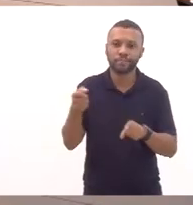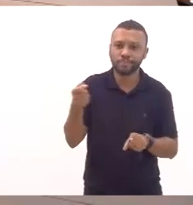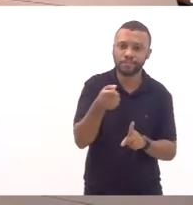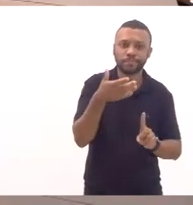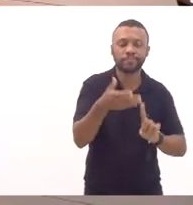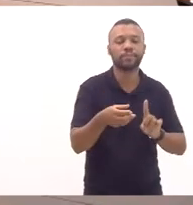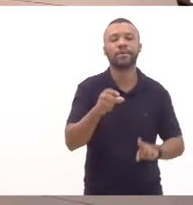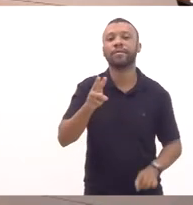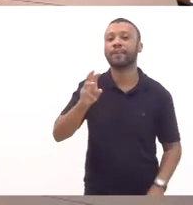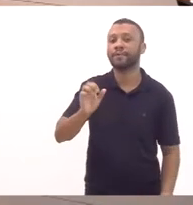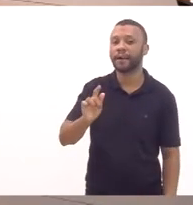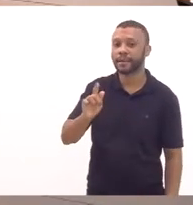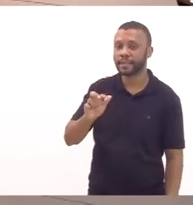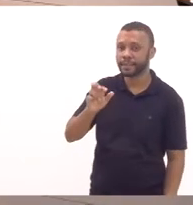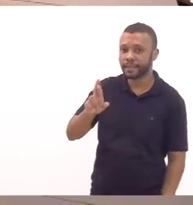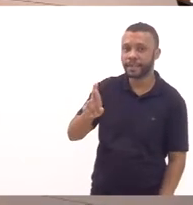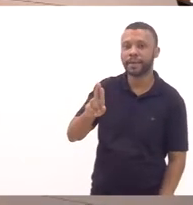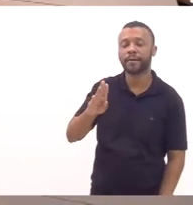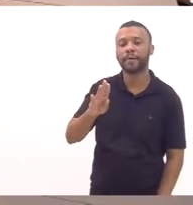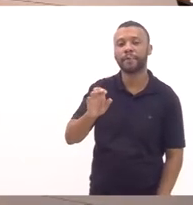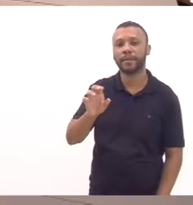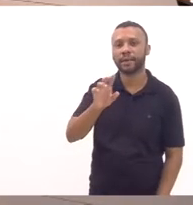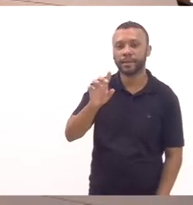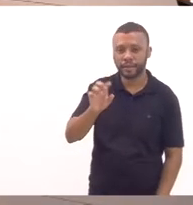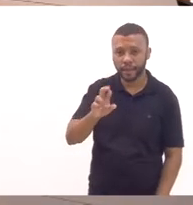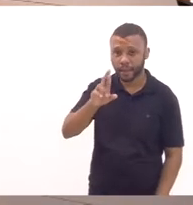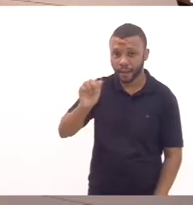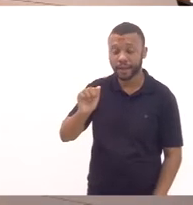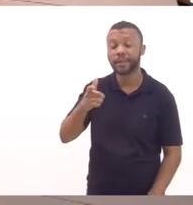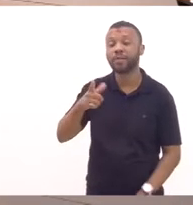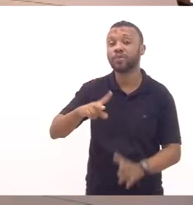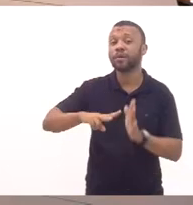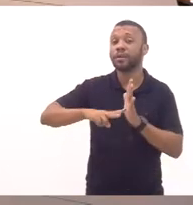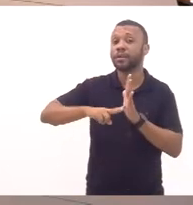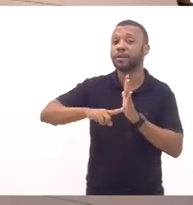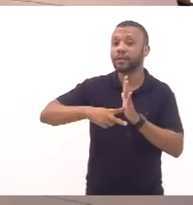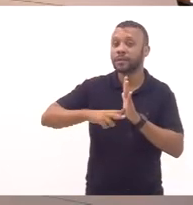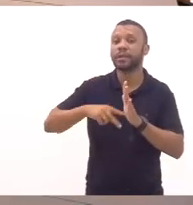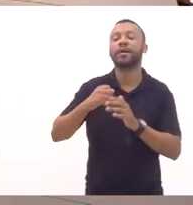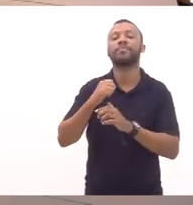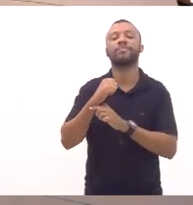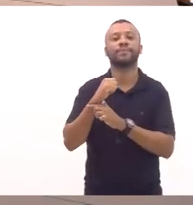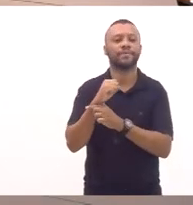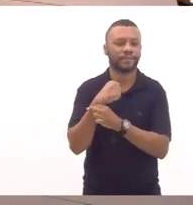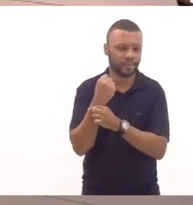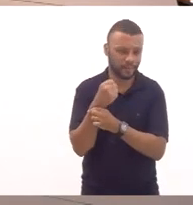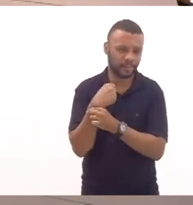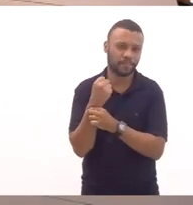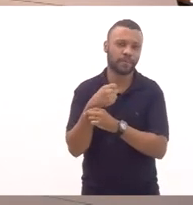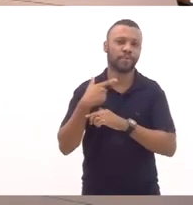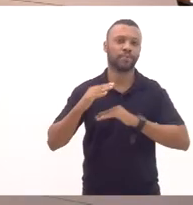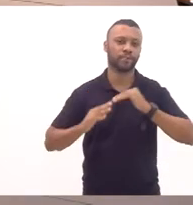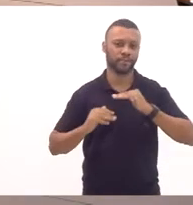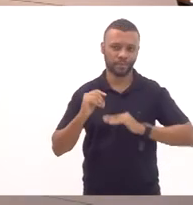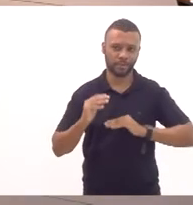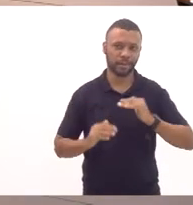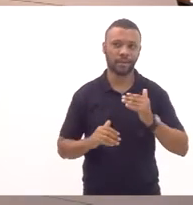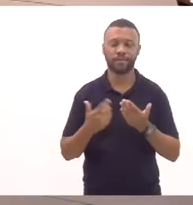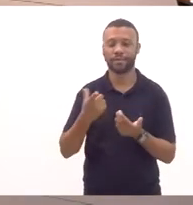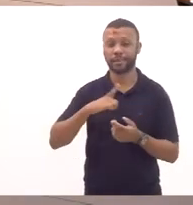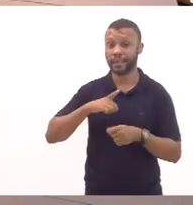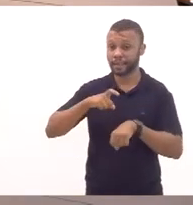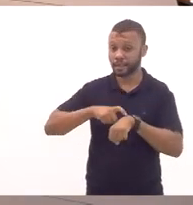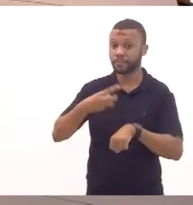Wagner Bezerra, da SINFITO, Sindicato de Fisioterapeutas. Wagner, você dispõe de